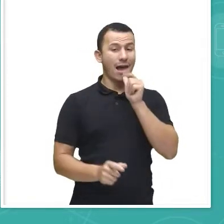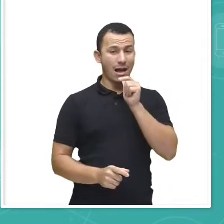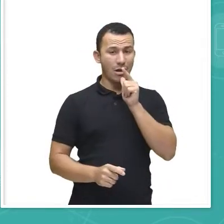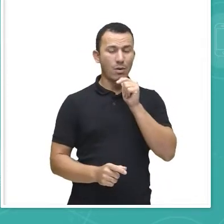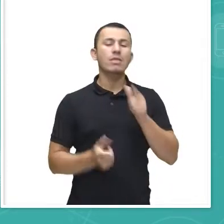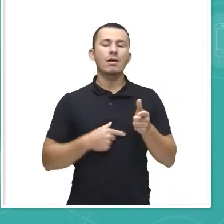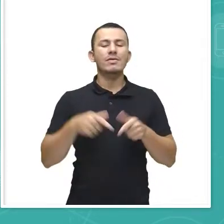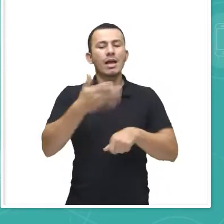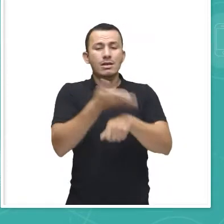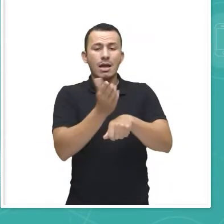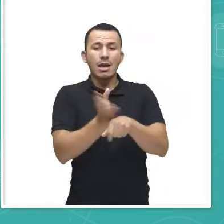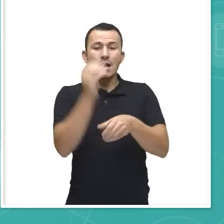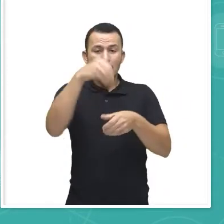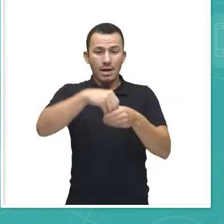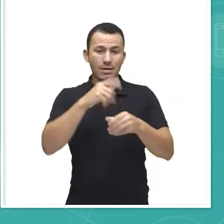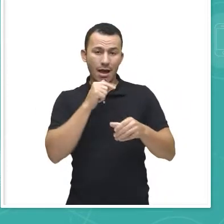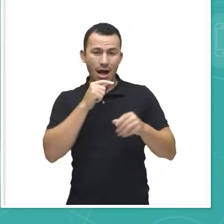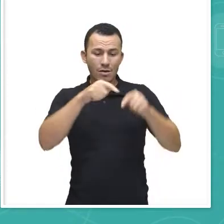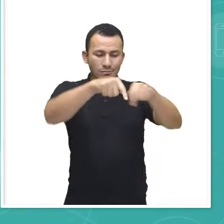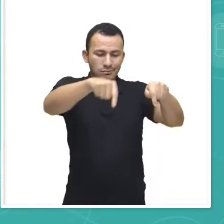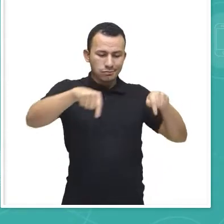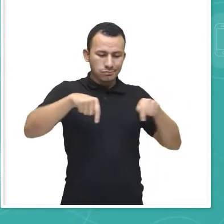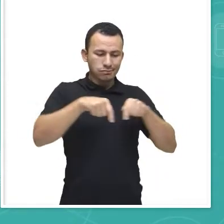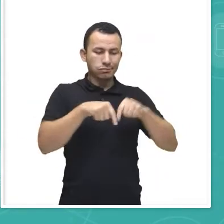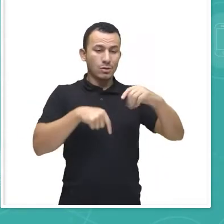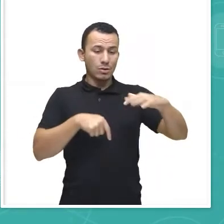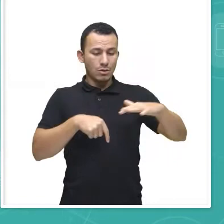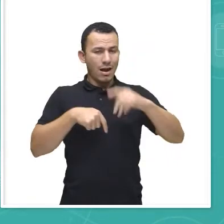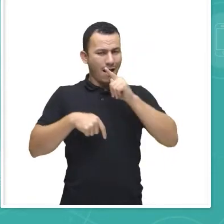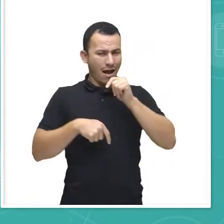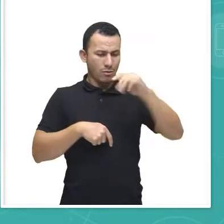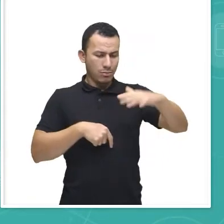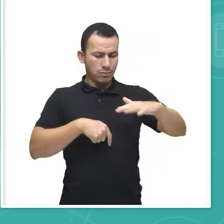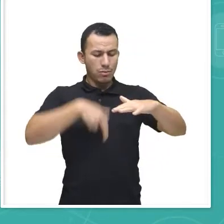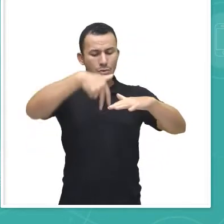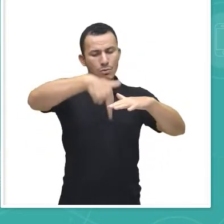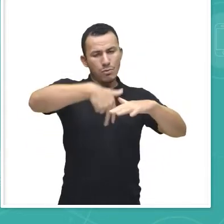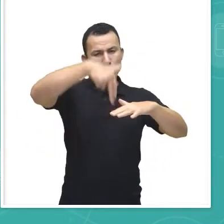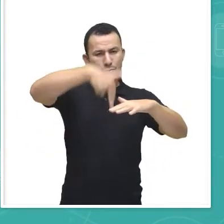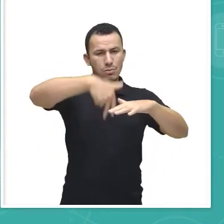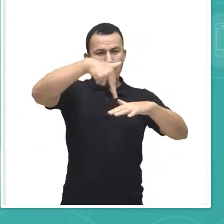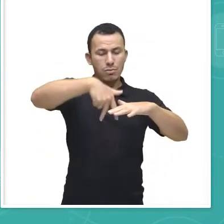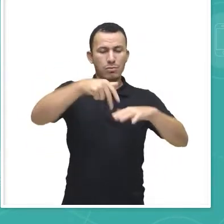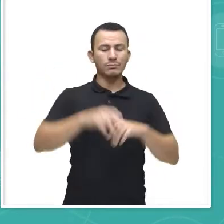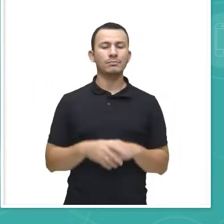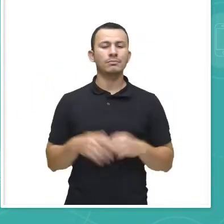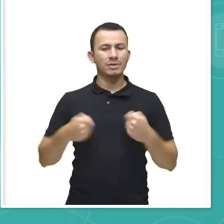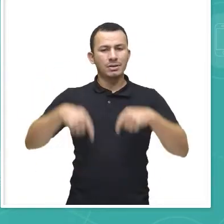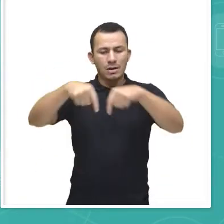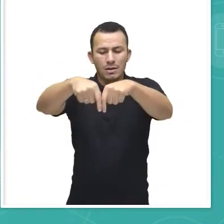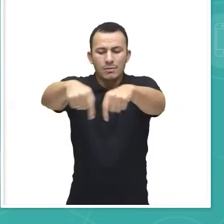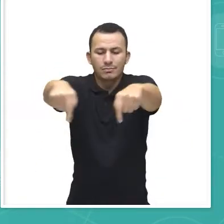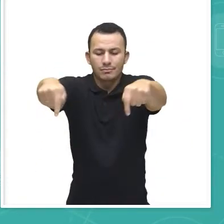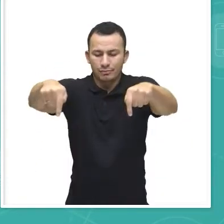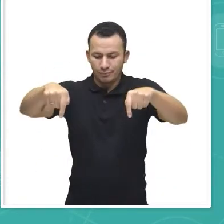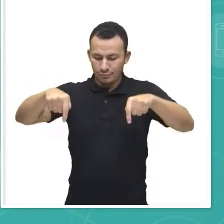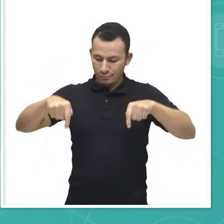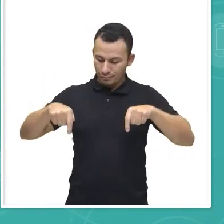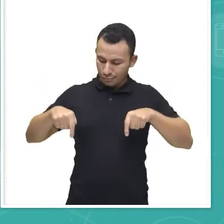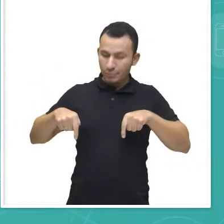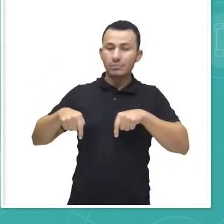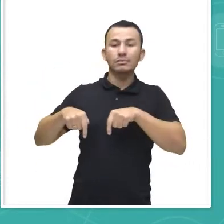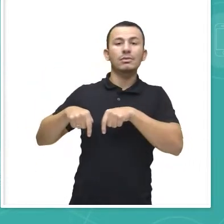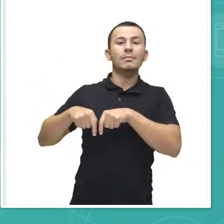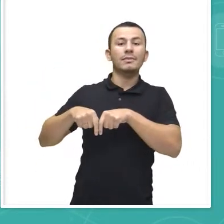na água. Para isso, é necessário que seja localizado numa piscina, geralmente,